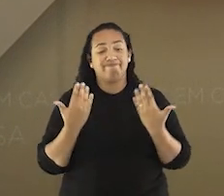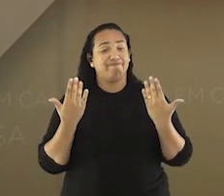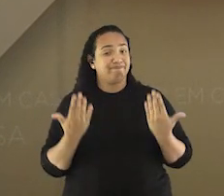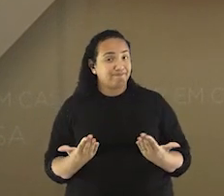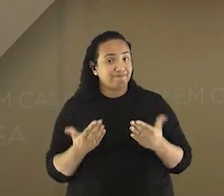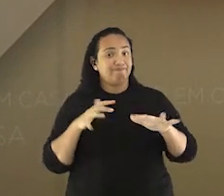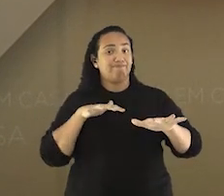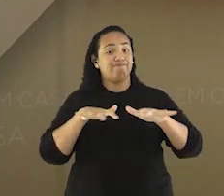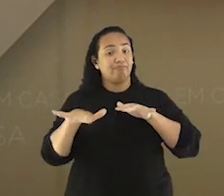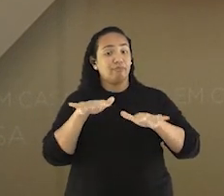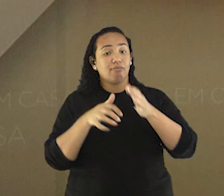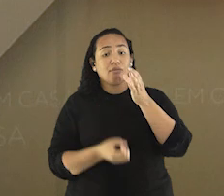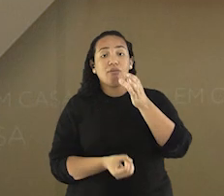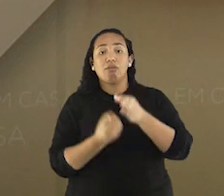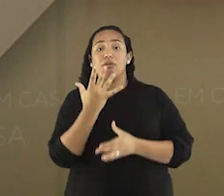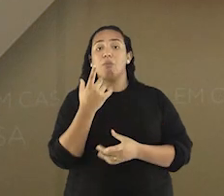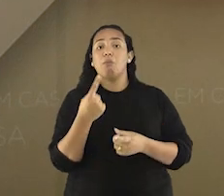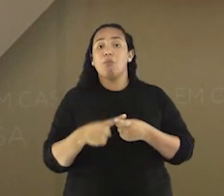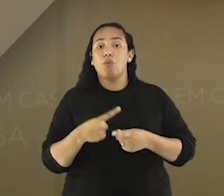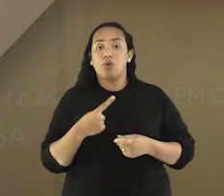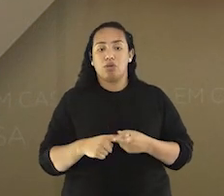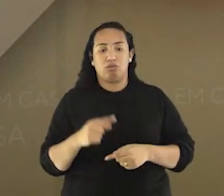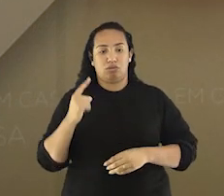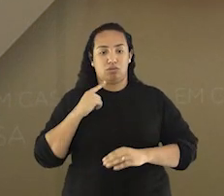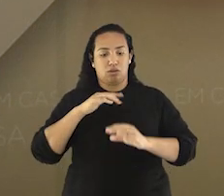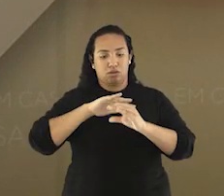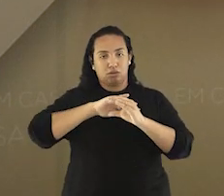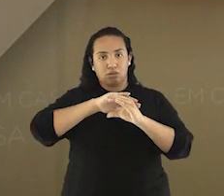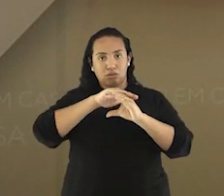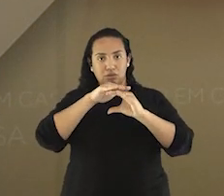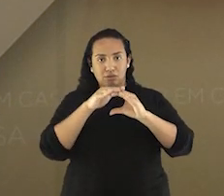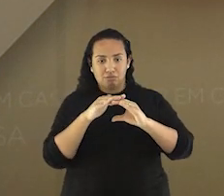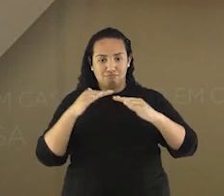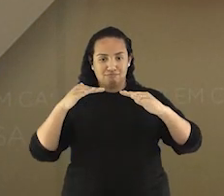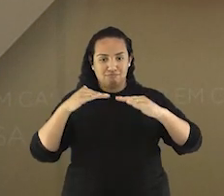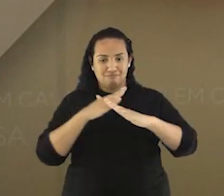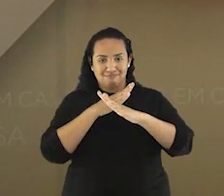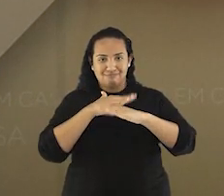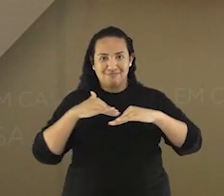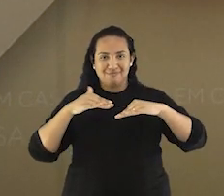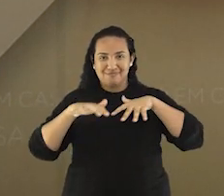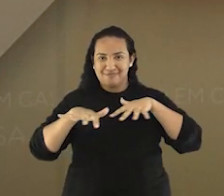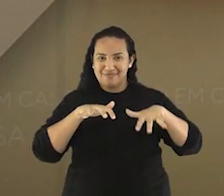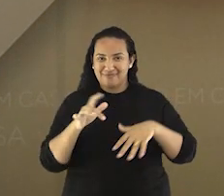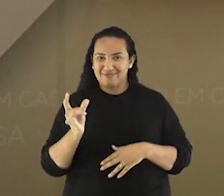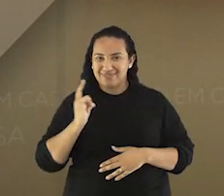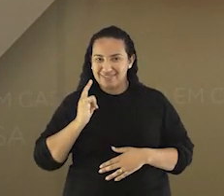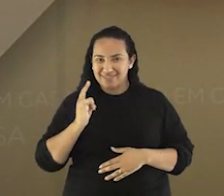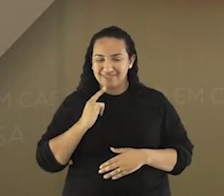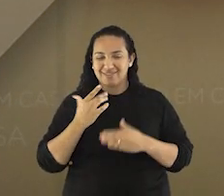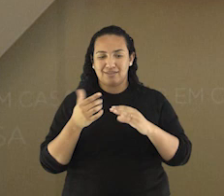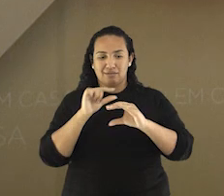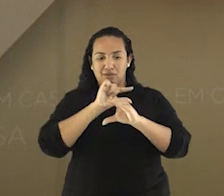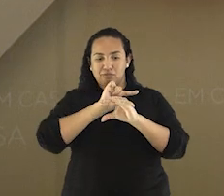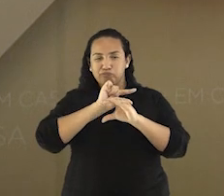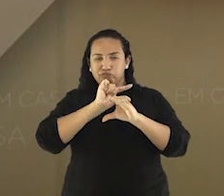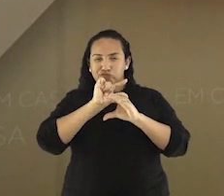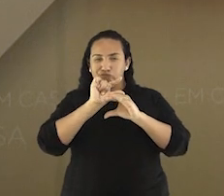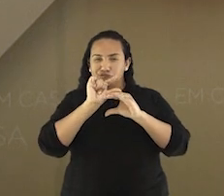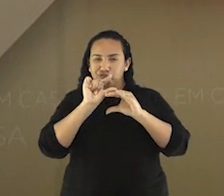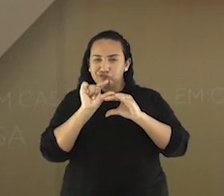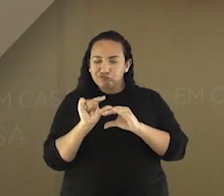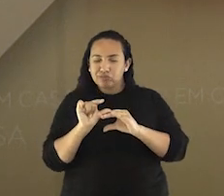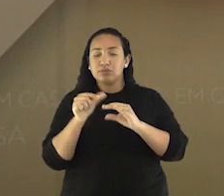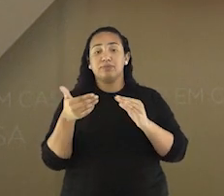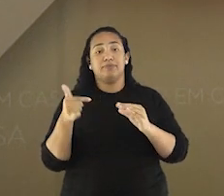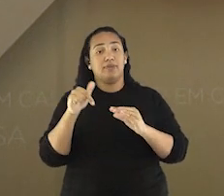são provocados por movimentos na crosta terrestre, que conforme vimos é a camada mais externa do planeta Terra. É um